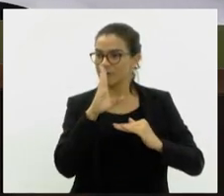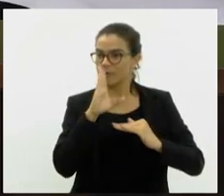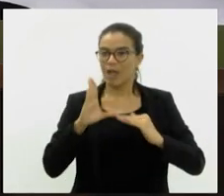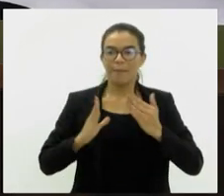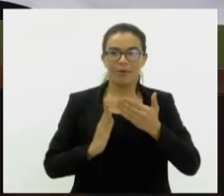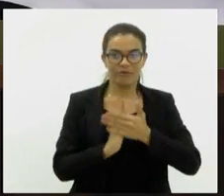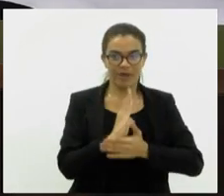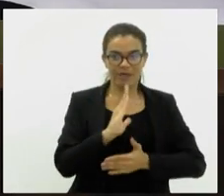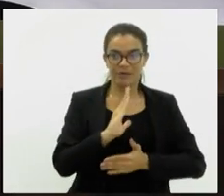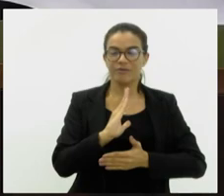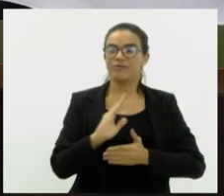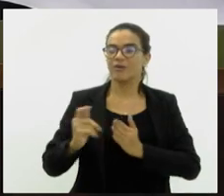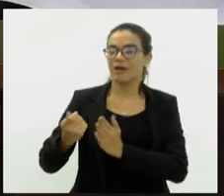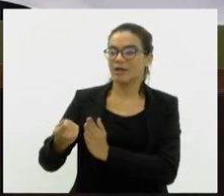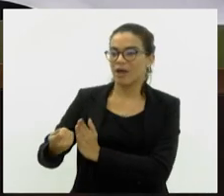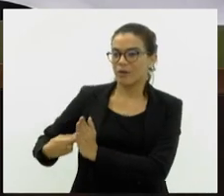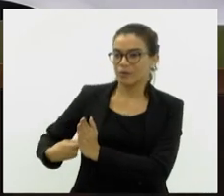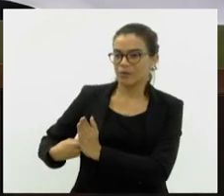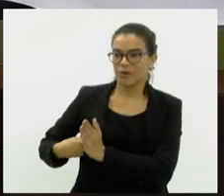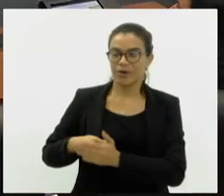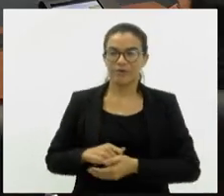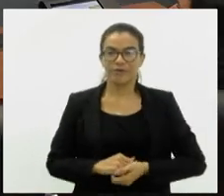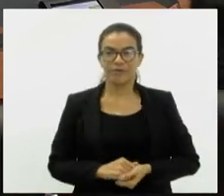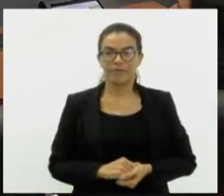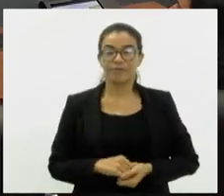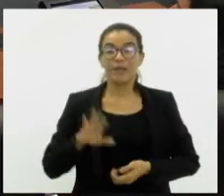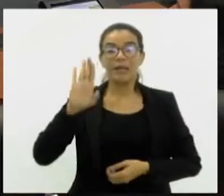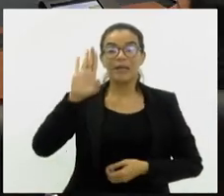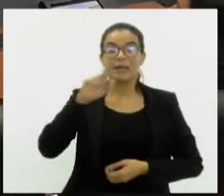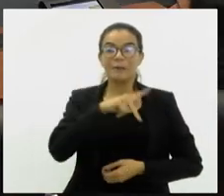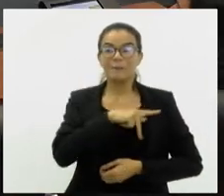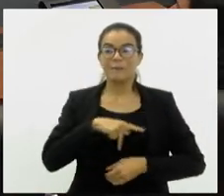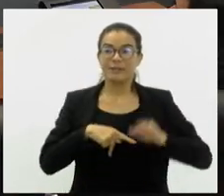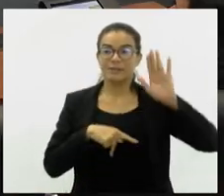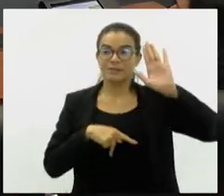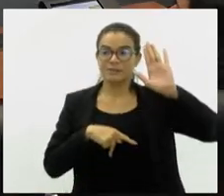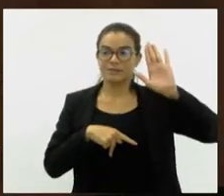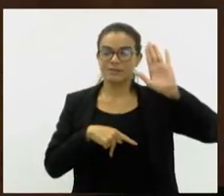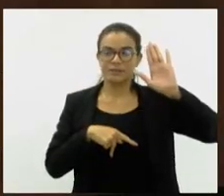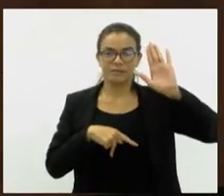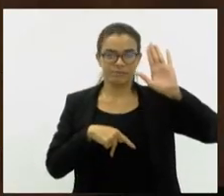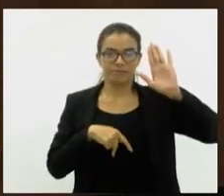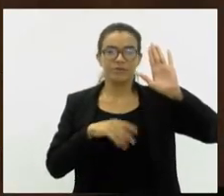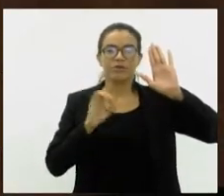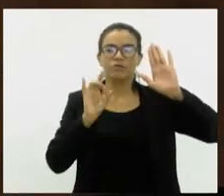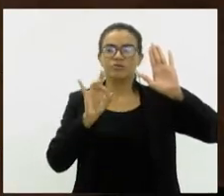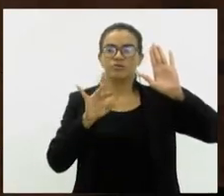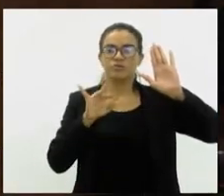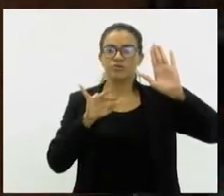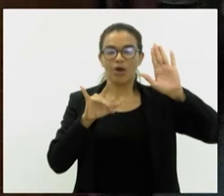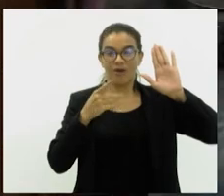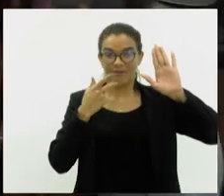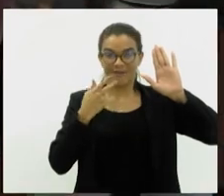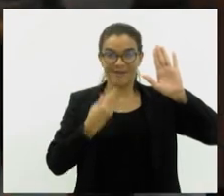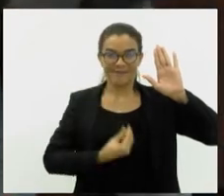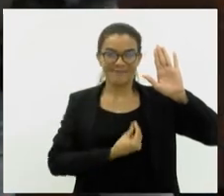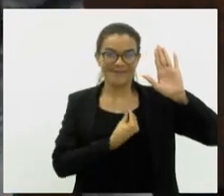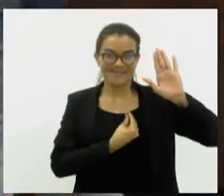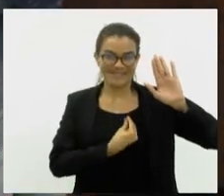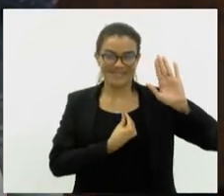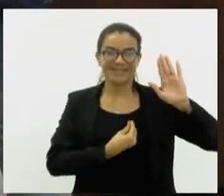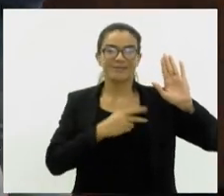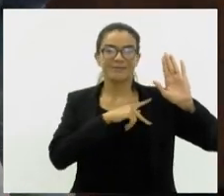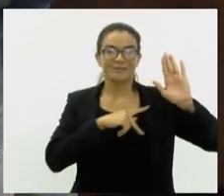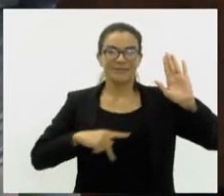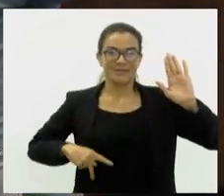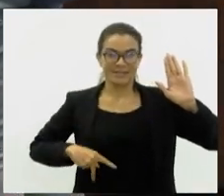estão. Aprovado, vai ao autógrafo. Senhora Presidente, pela ordem. Pois não. Só gostaria de registrar a presença do presidente da